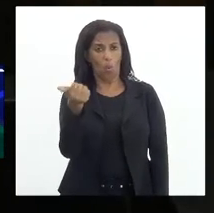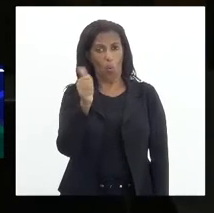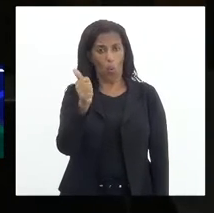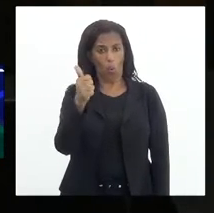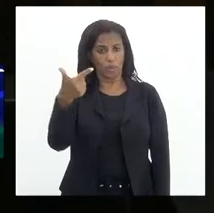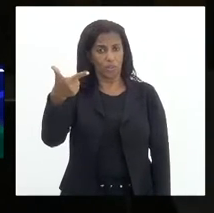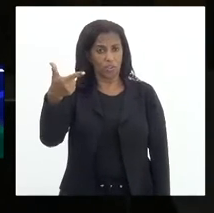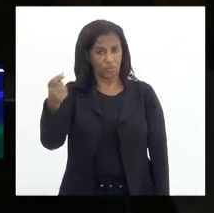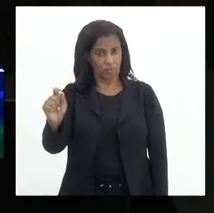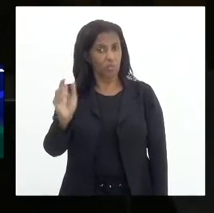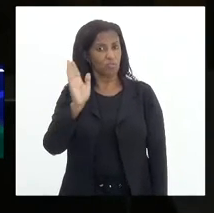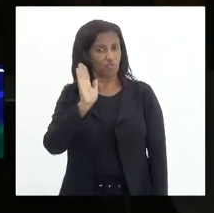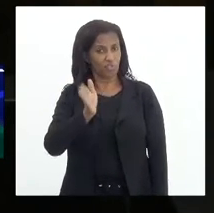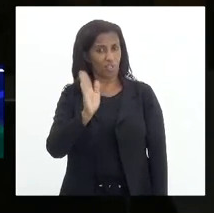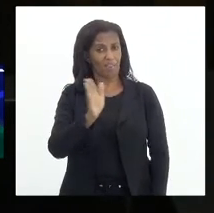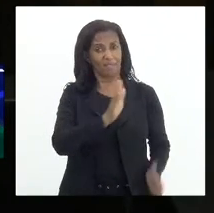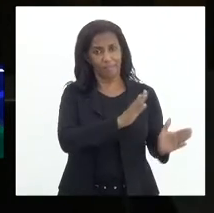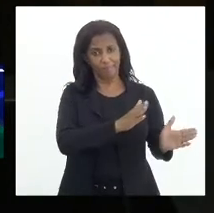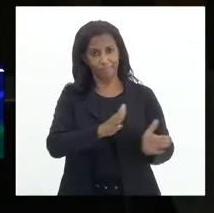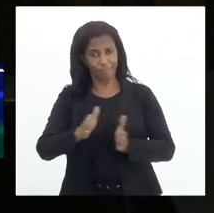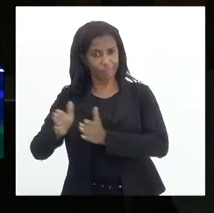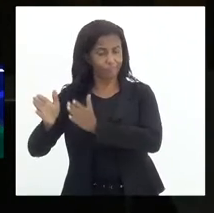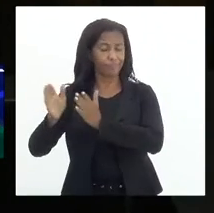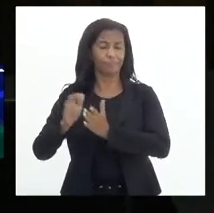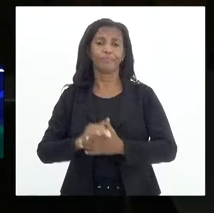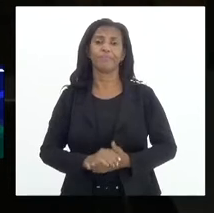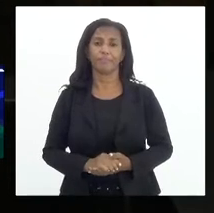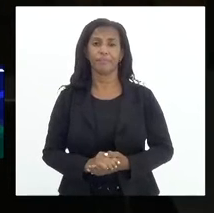está tramitando. E